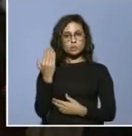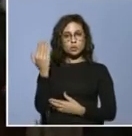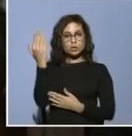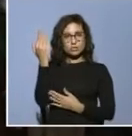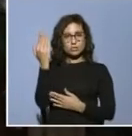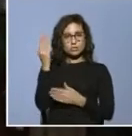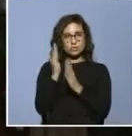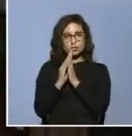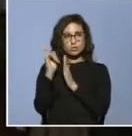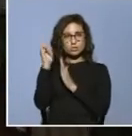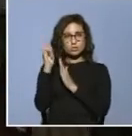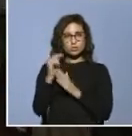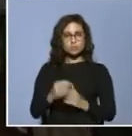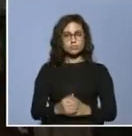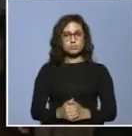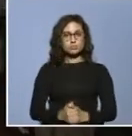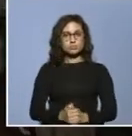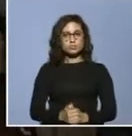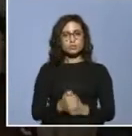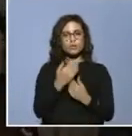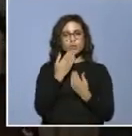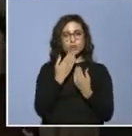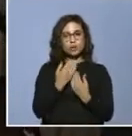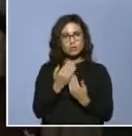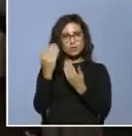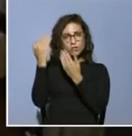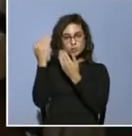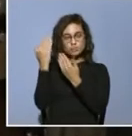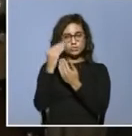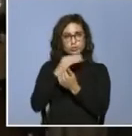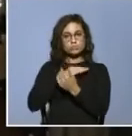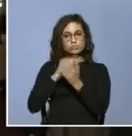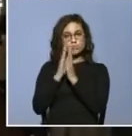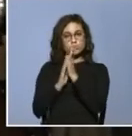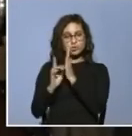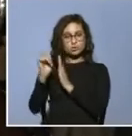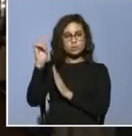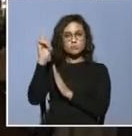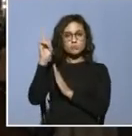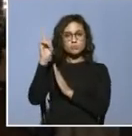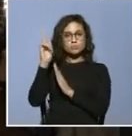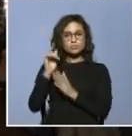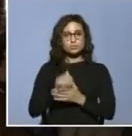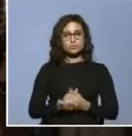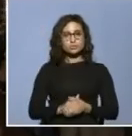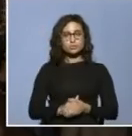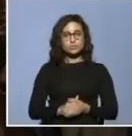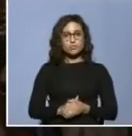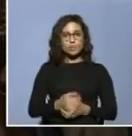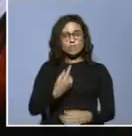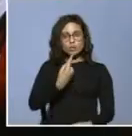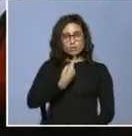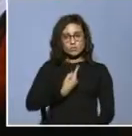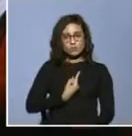está em Deus. Demos graças ao Senhor nosso Deus. É